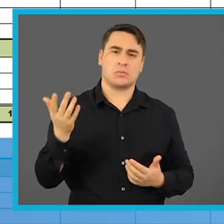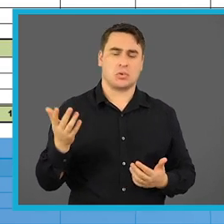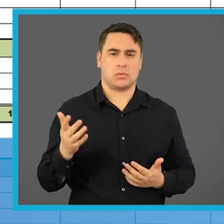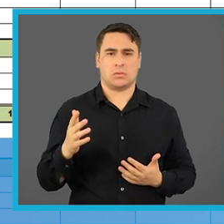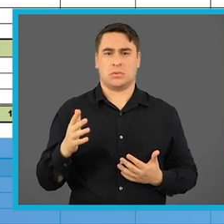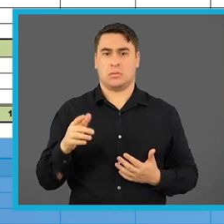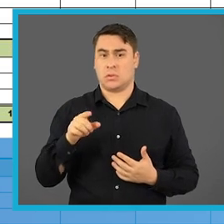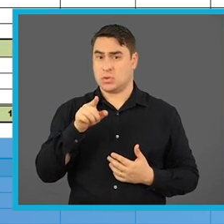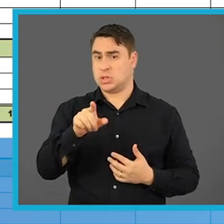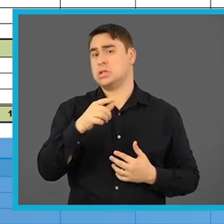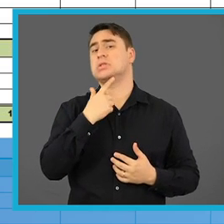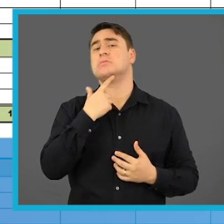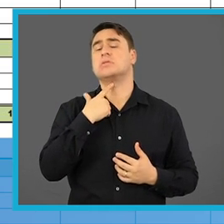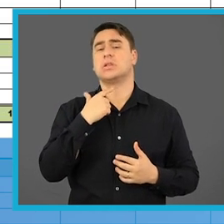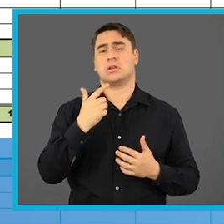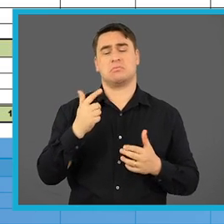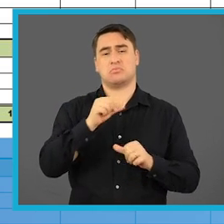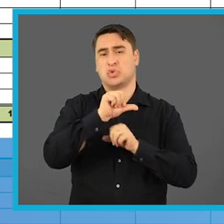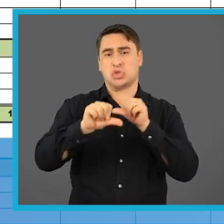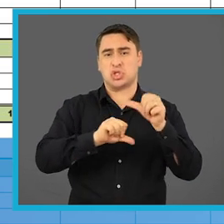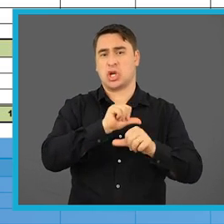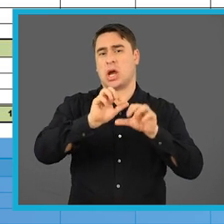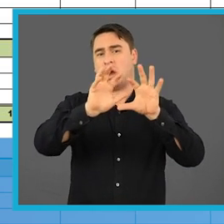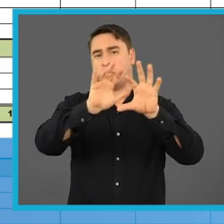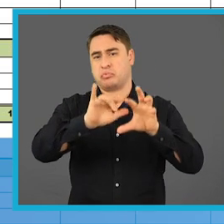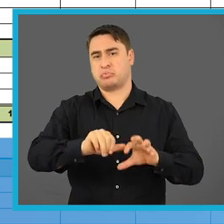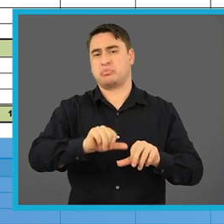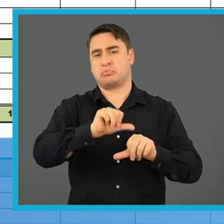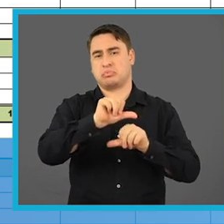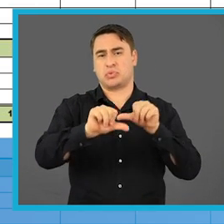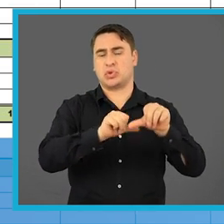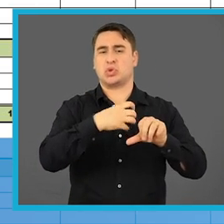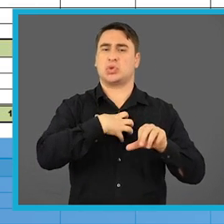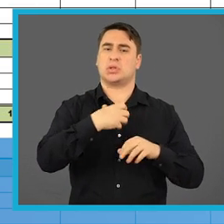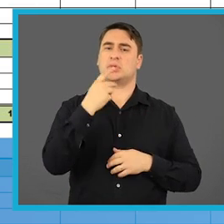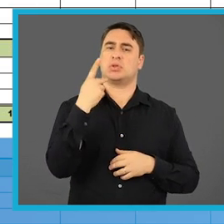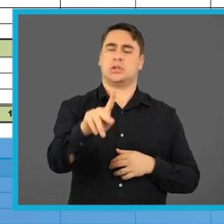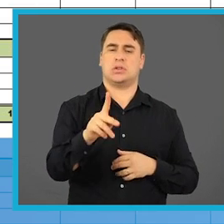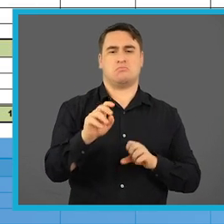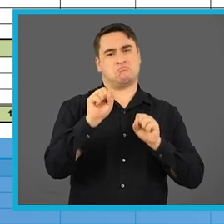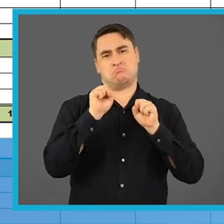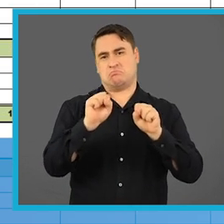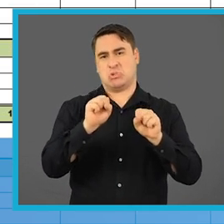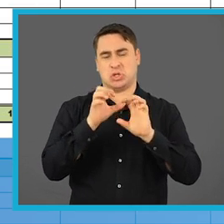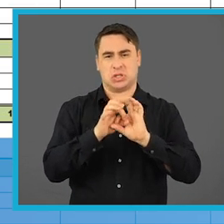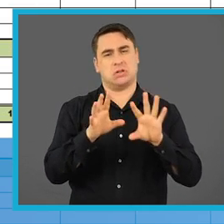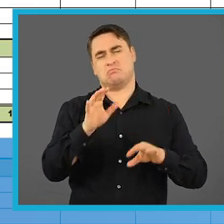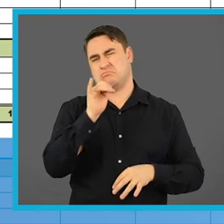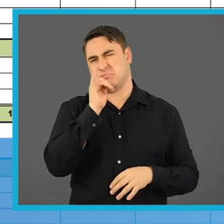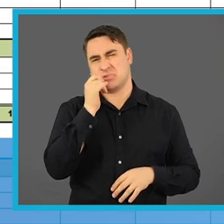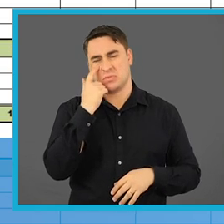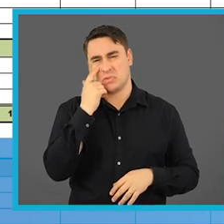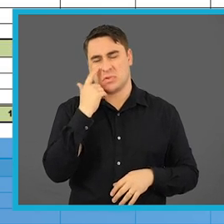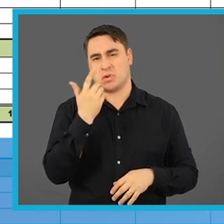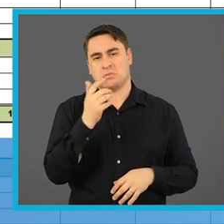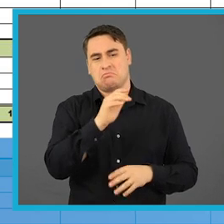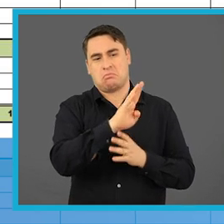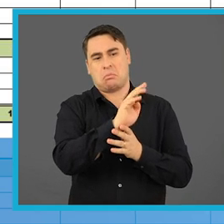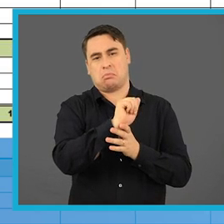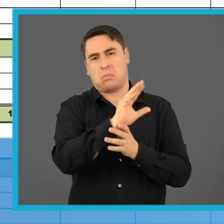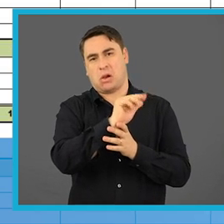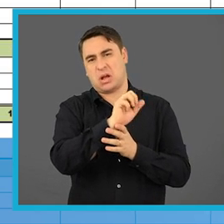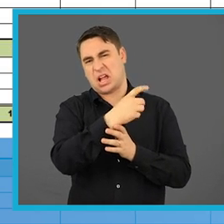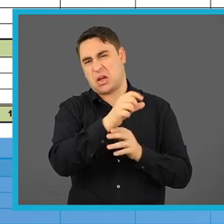exemplos. Porém, se você desejar deletar e escrever da maneira que você acha mais interessante, por exemplo, aqui em vez